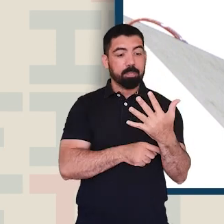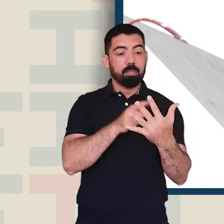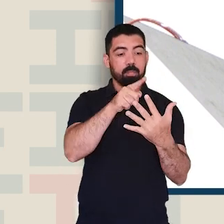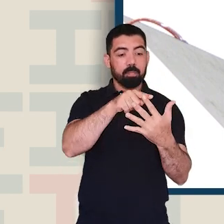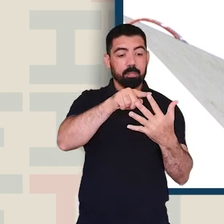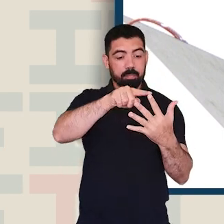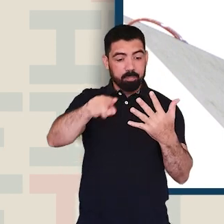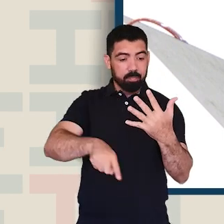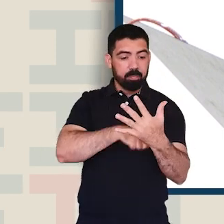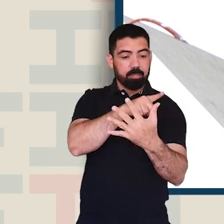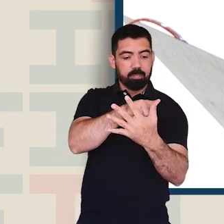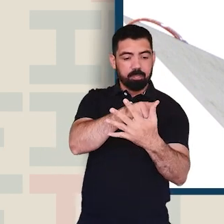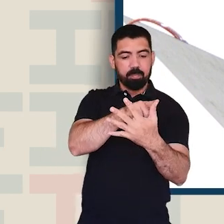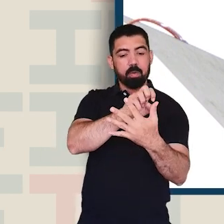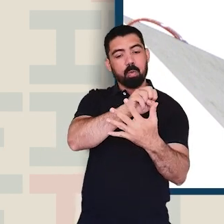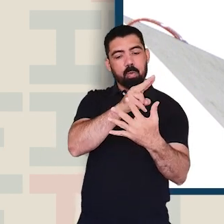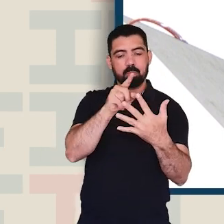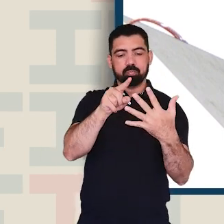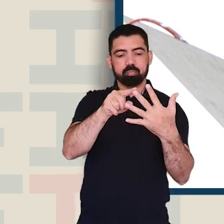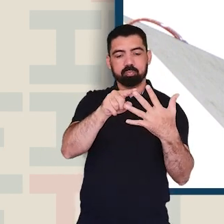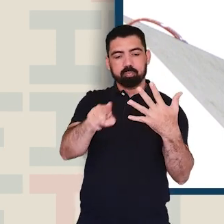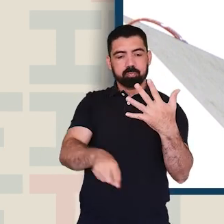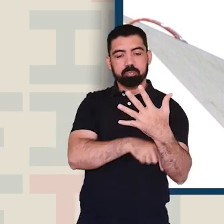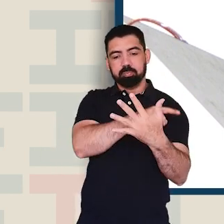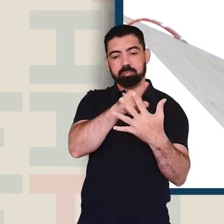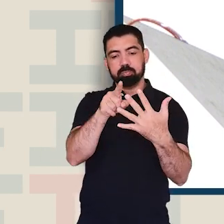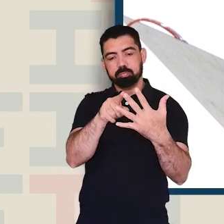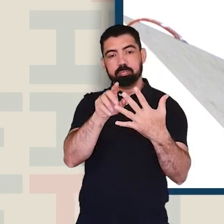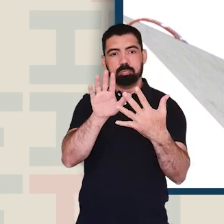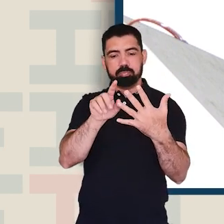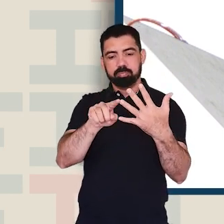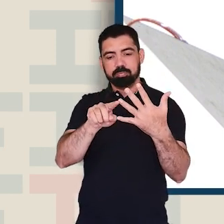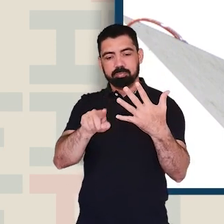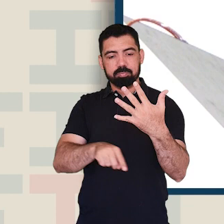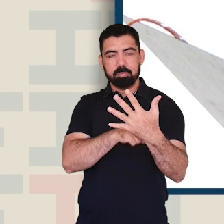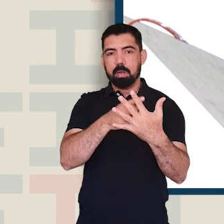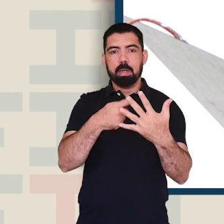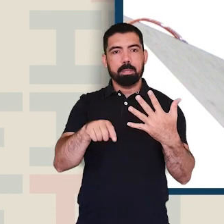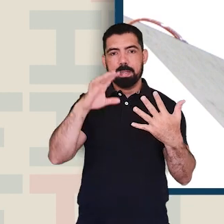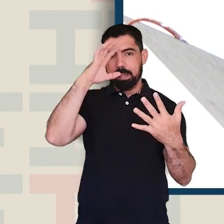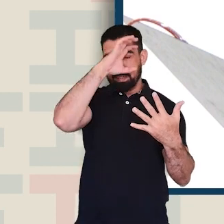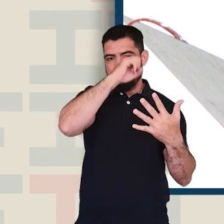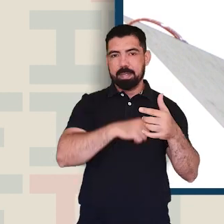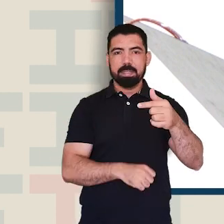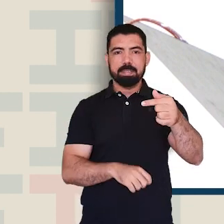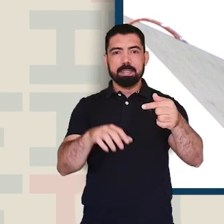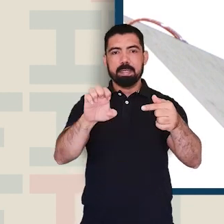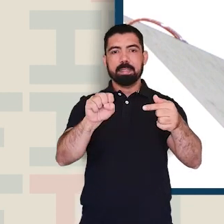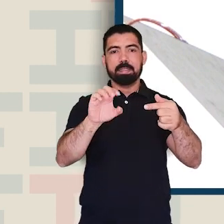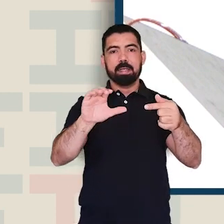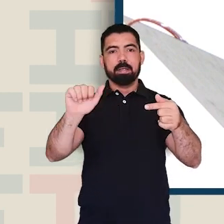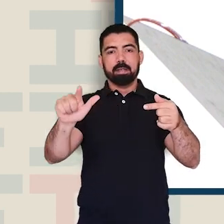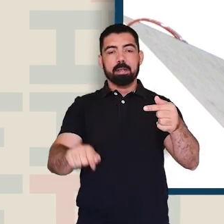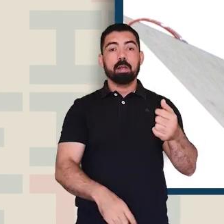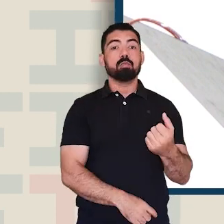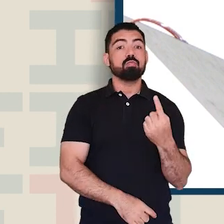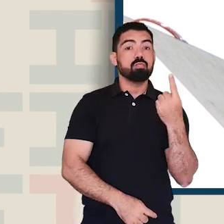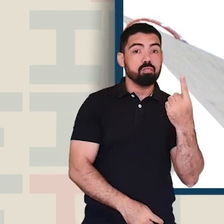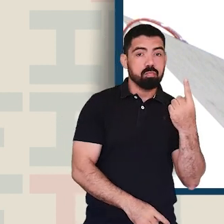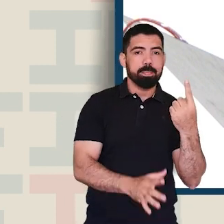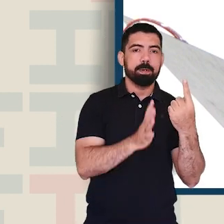sei fazer essa relação, eu não preciso aprender 7 escalas, né? Eu já sei uma escala,